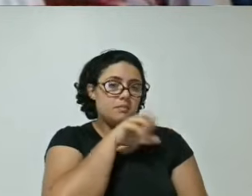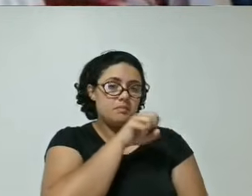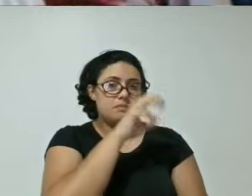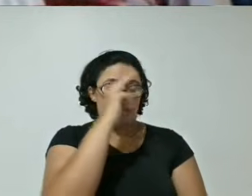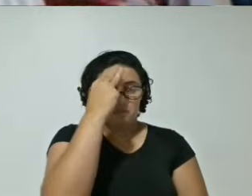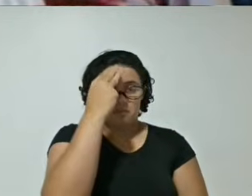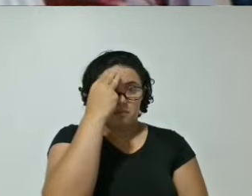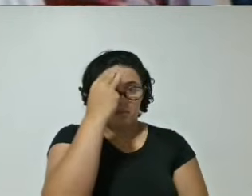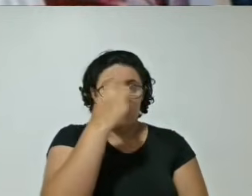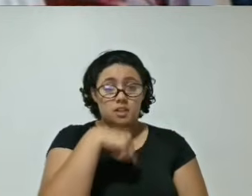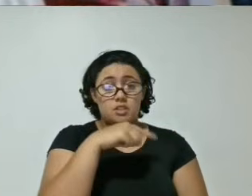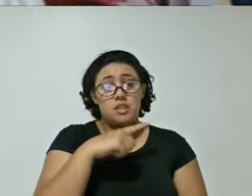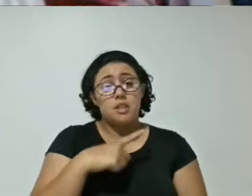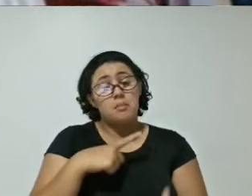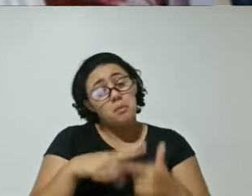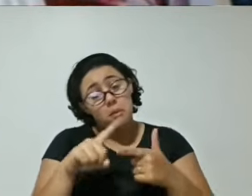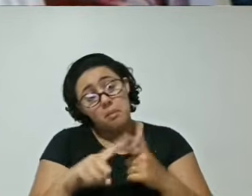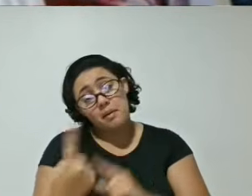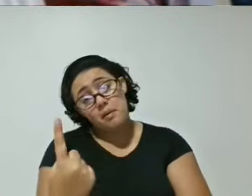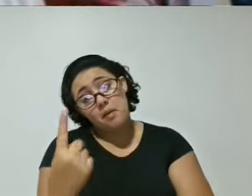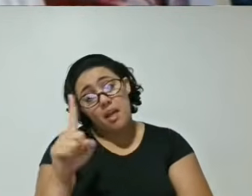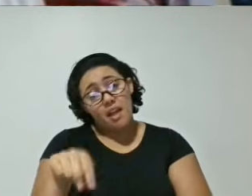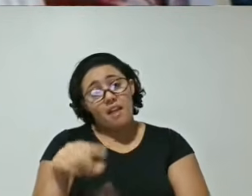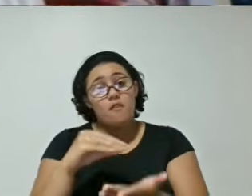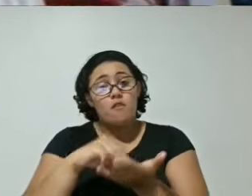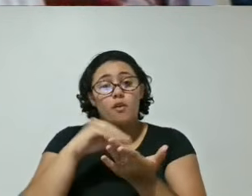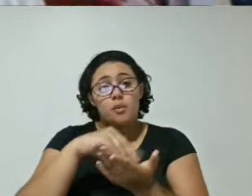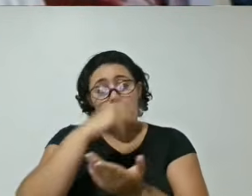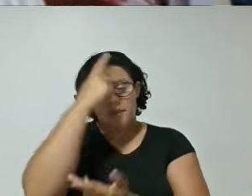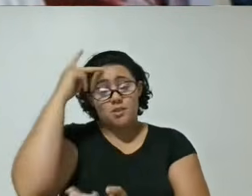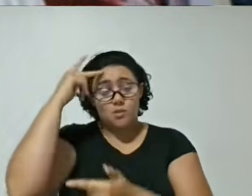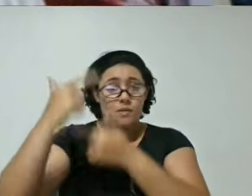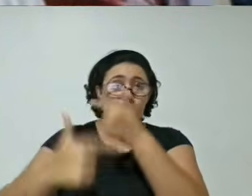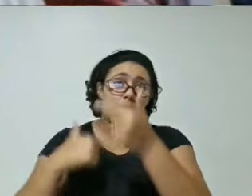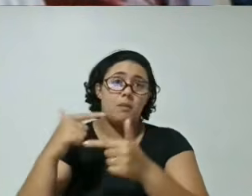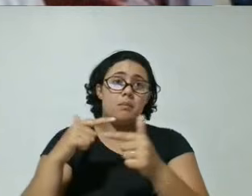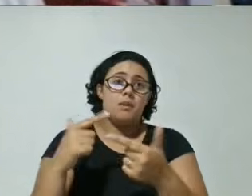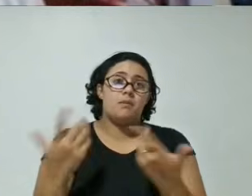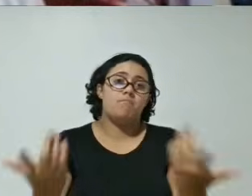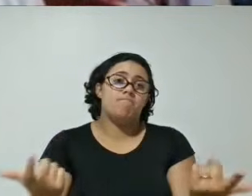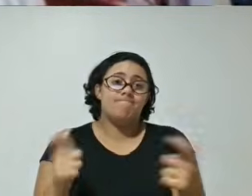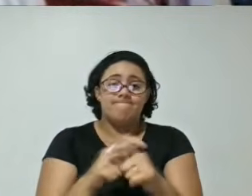falta de pessoal, né? Então, quadro, é isso, o quadro de pessoal que